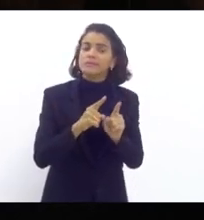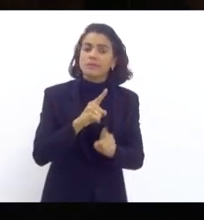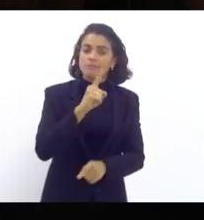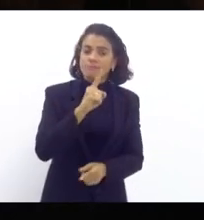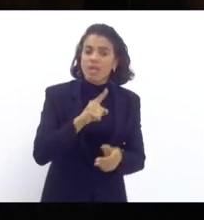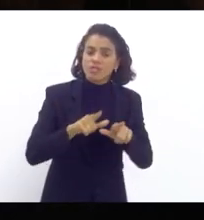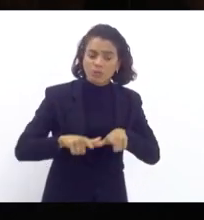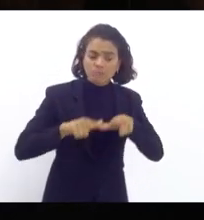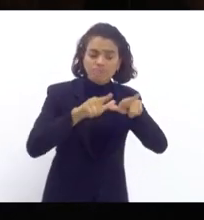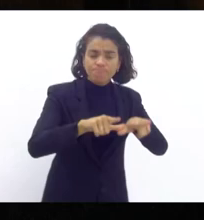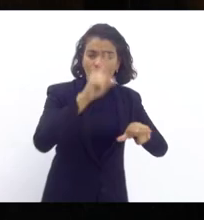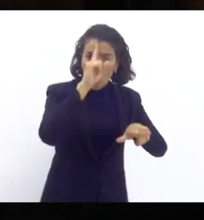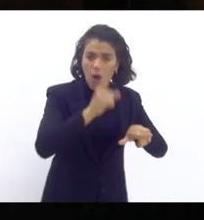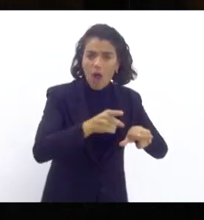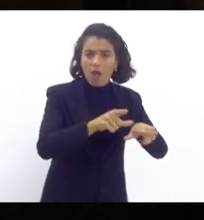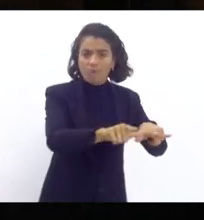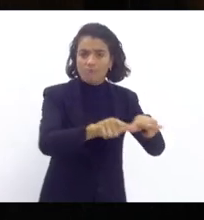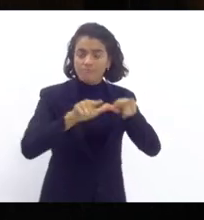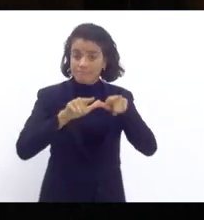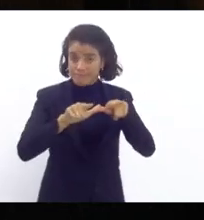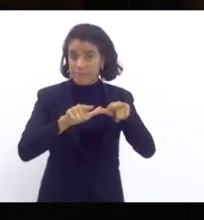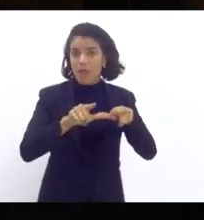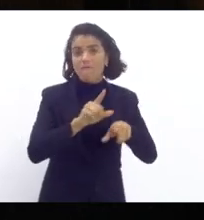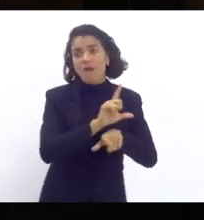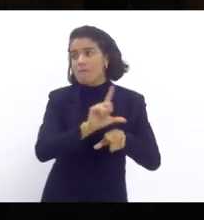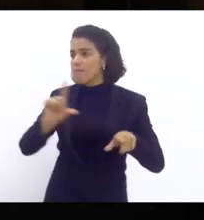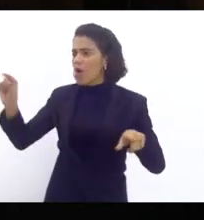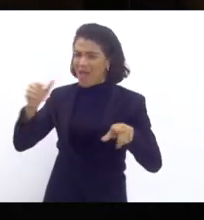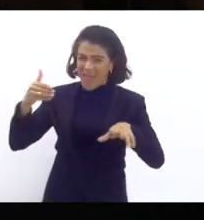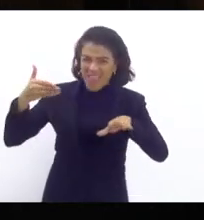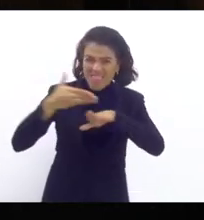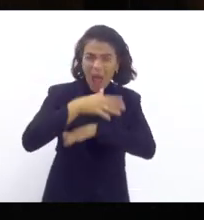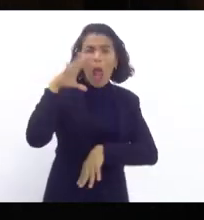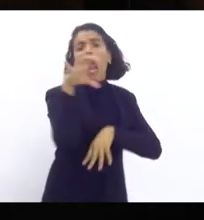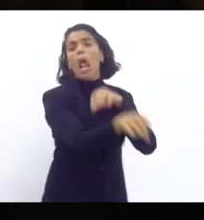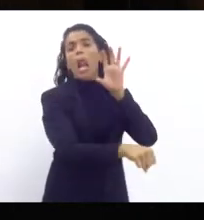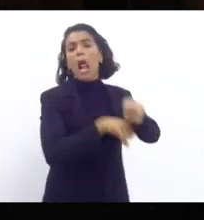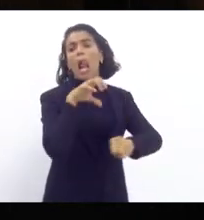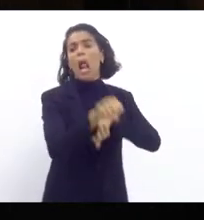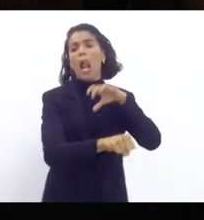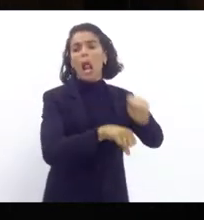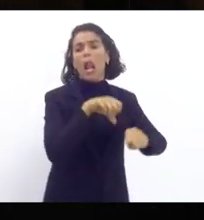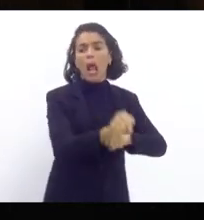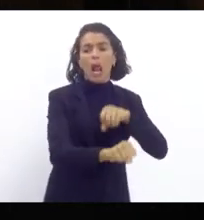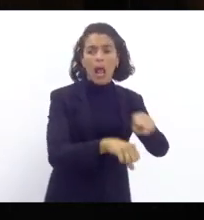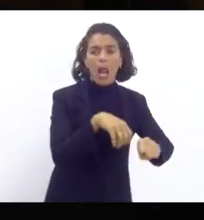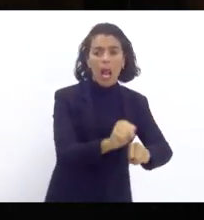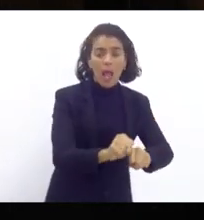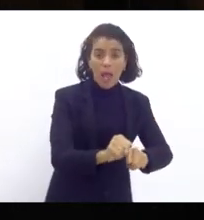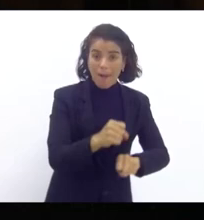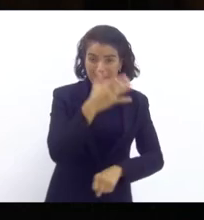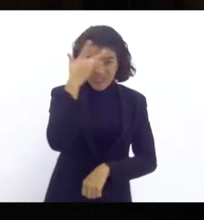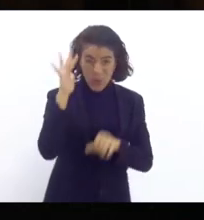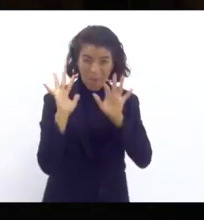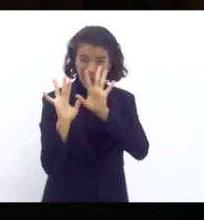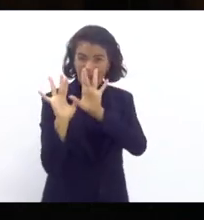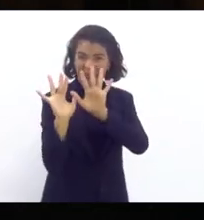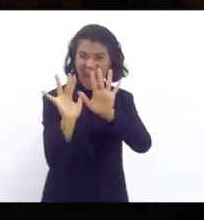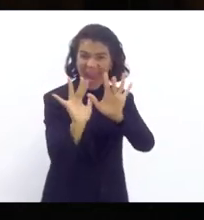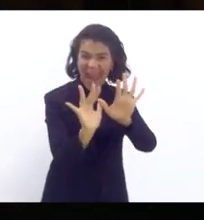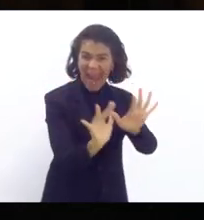intimação, deixa uma intimação, vai embora. Não entrar na propriedade privada com diversas pessoas